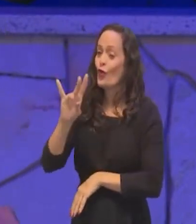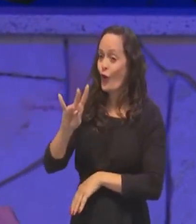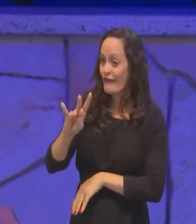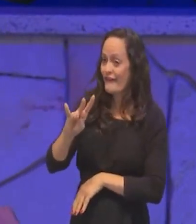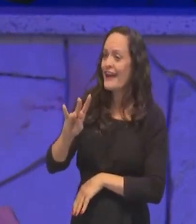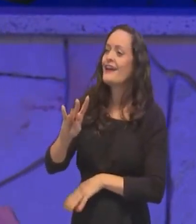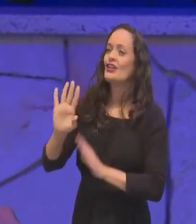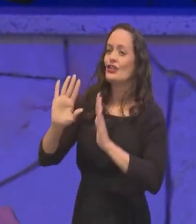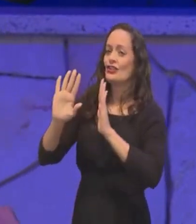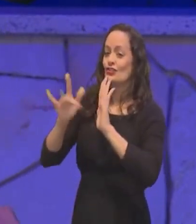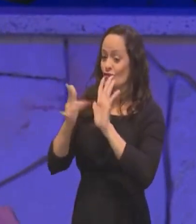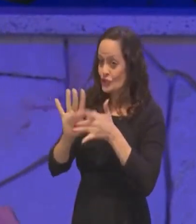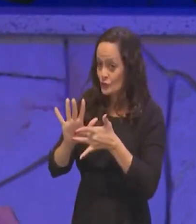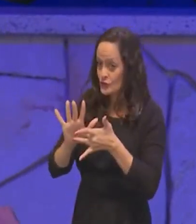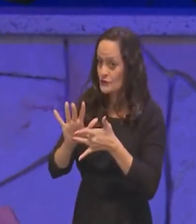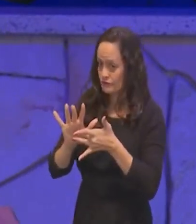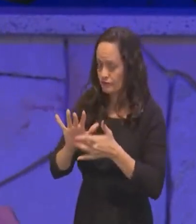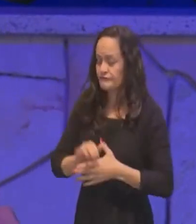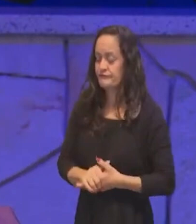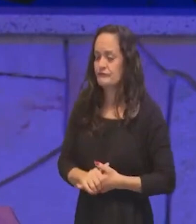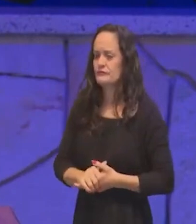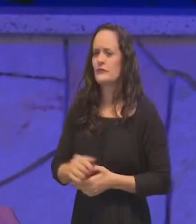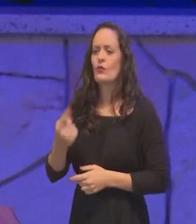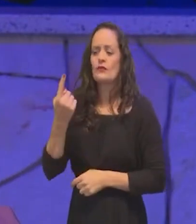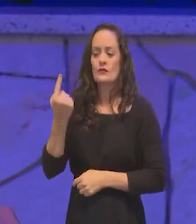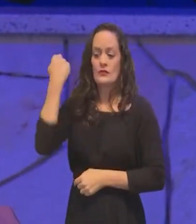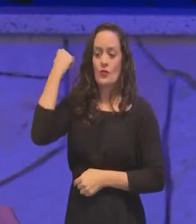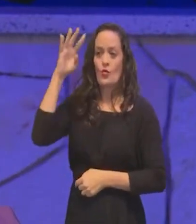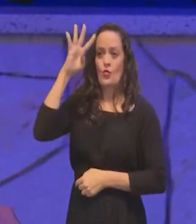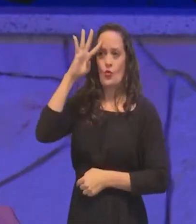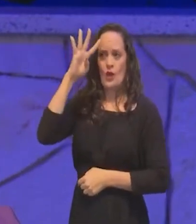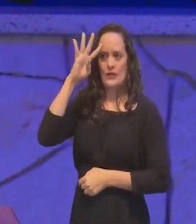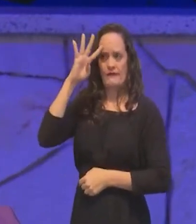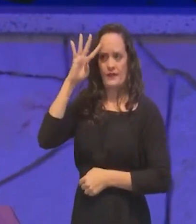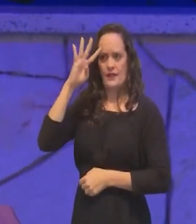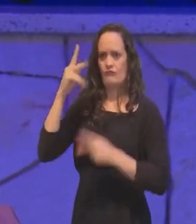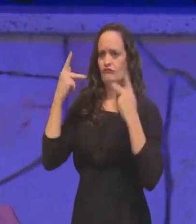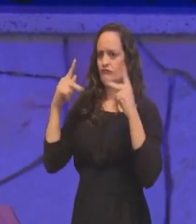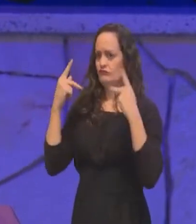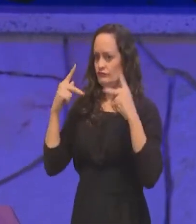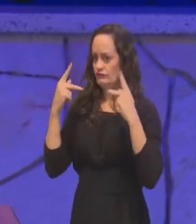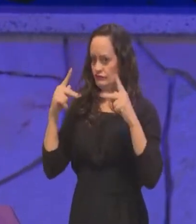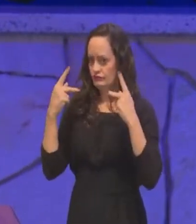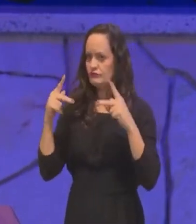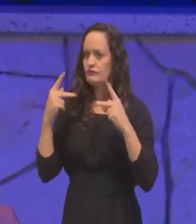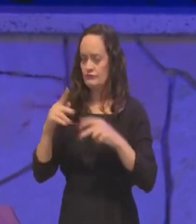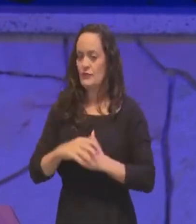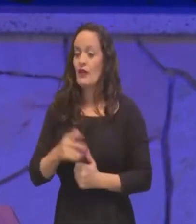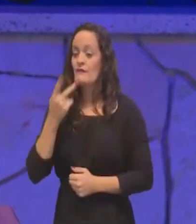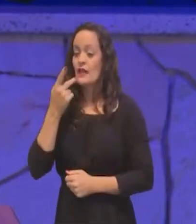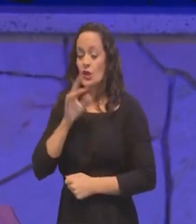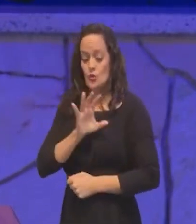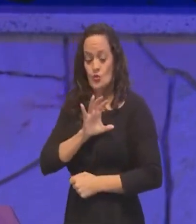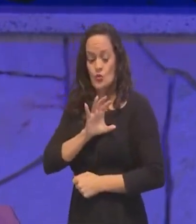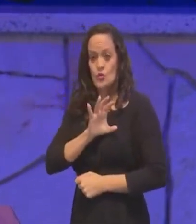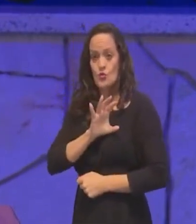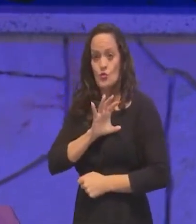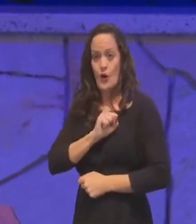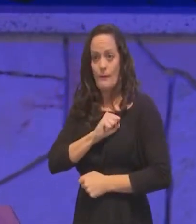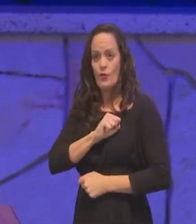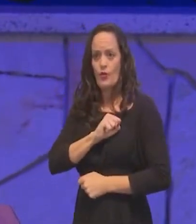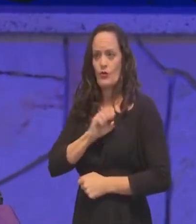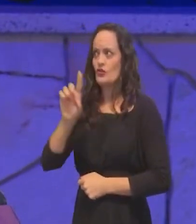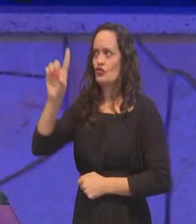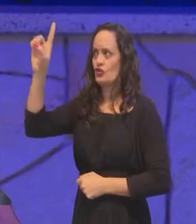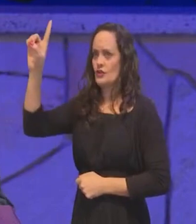na quarta-feira última, eu aqui preguei, fiz uma mensagem sobre o amor de Cristo pela igreja, que a